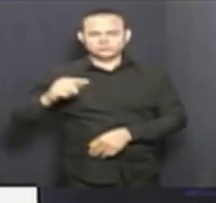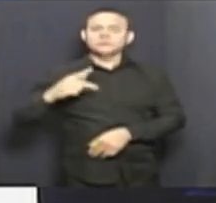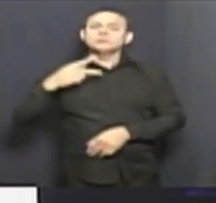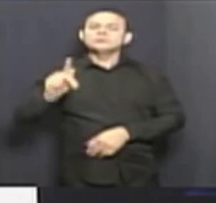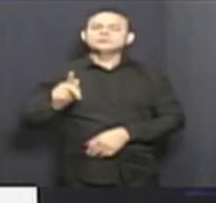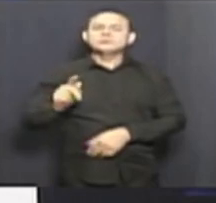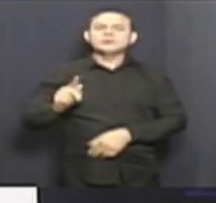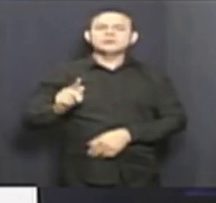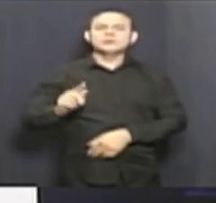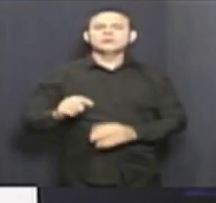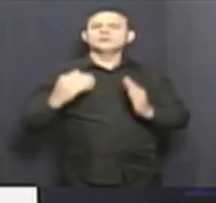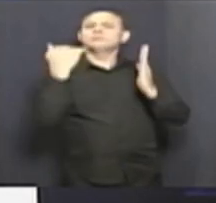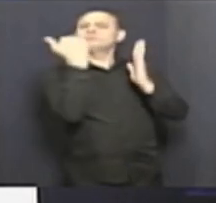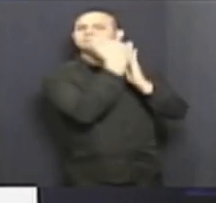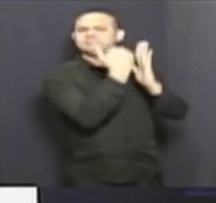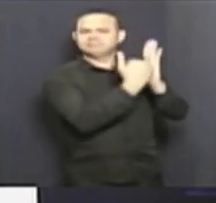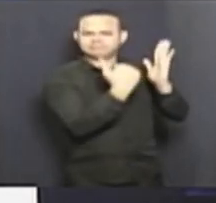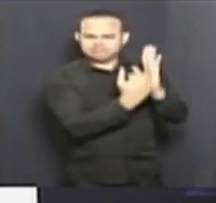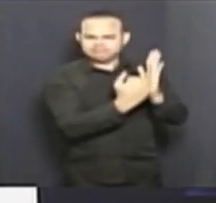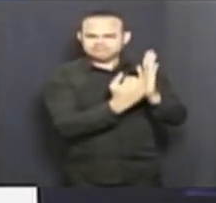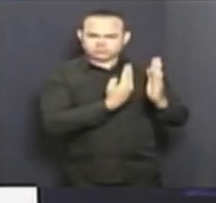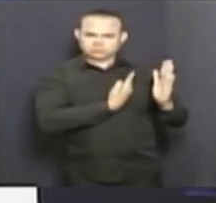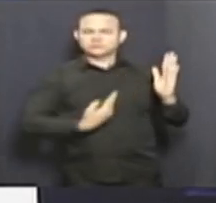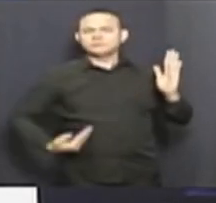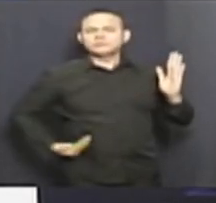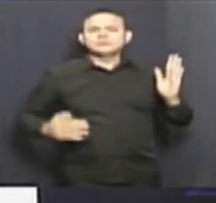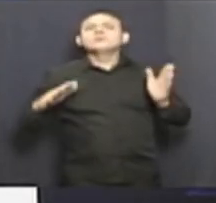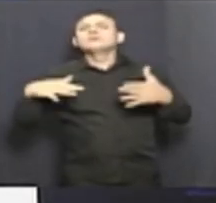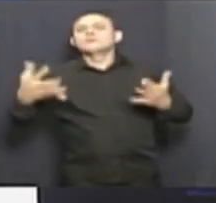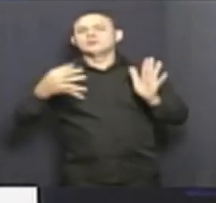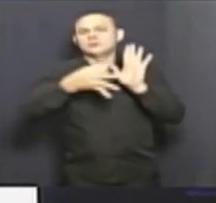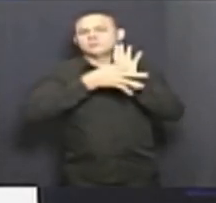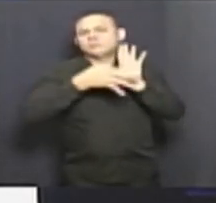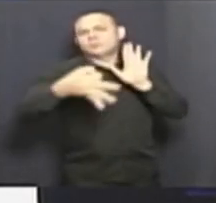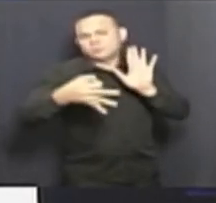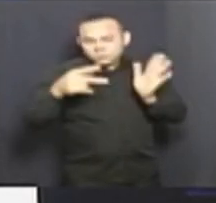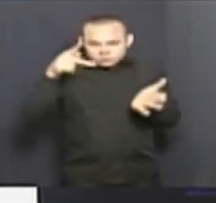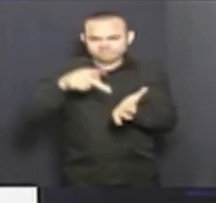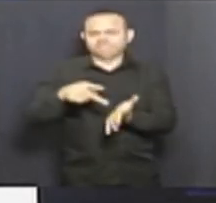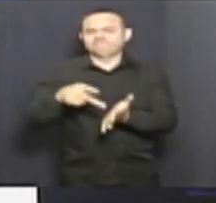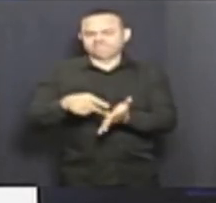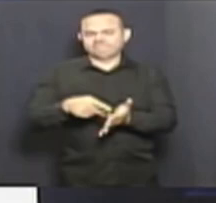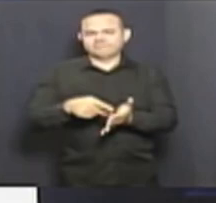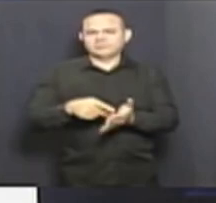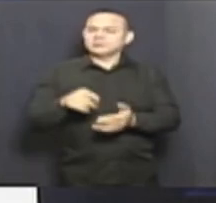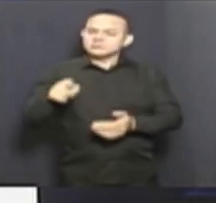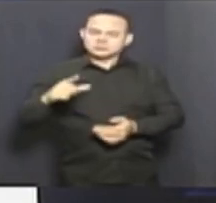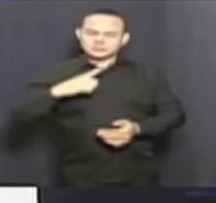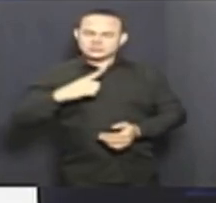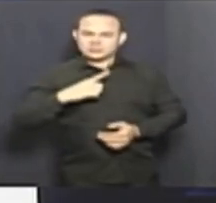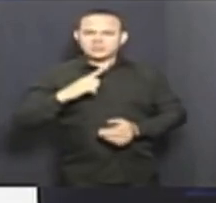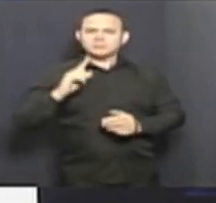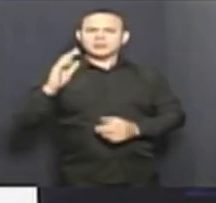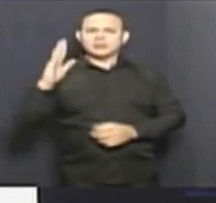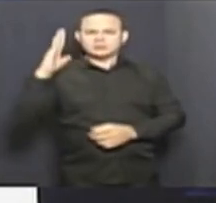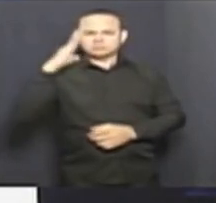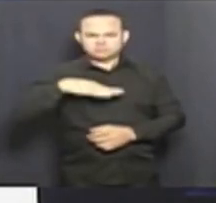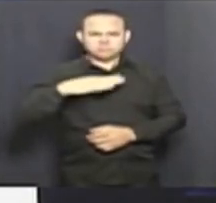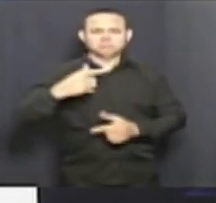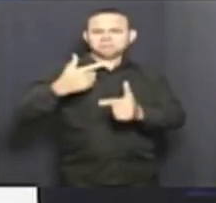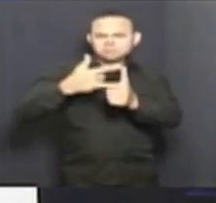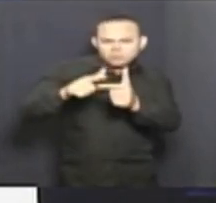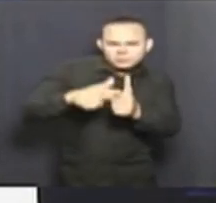governo quais são as propostas efetivas que o senhor tem para solucionar este problema para gerar